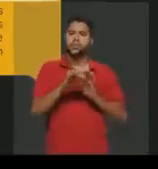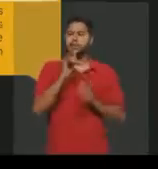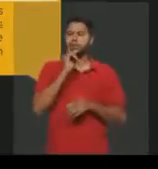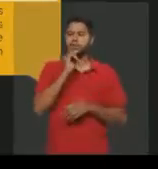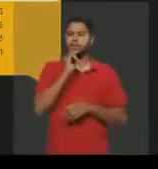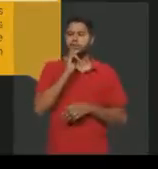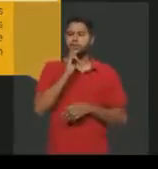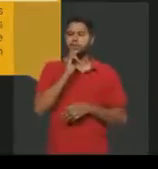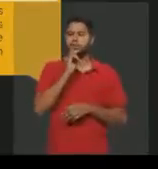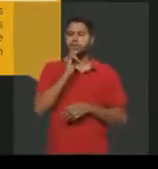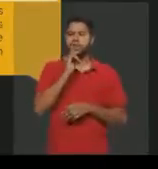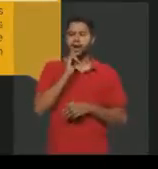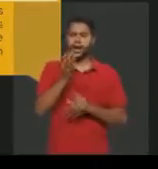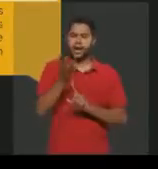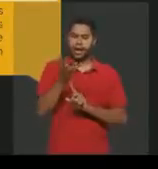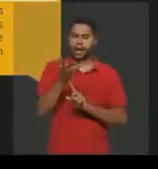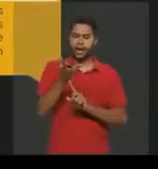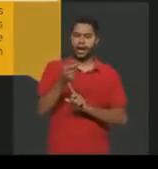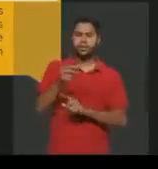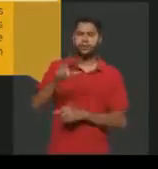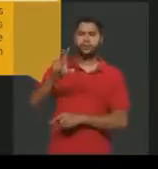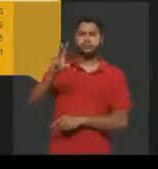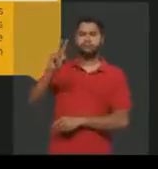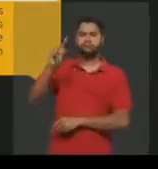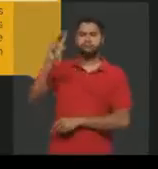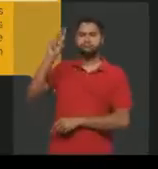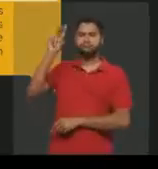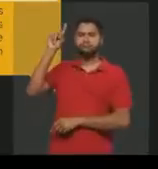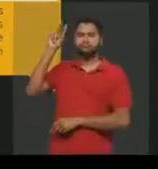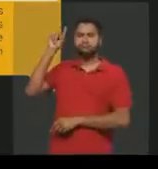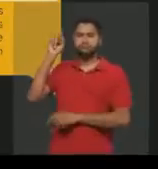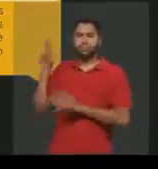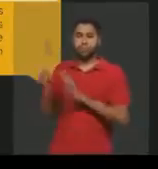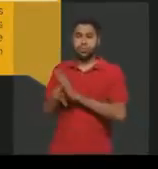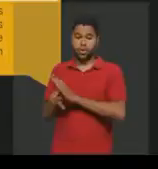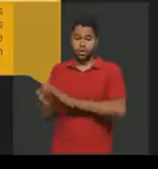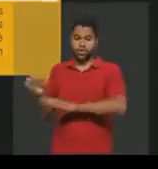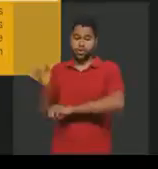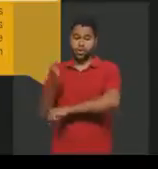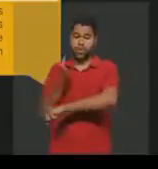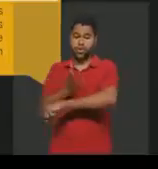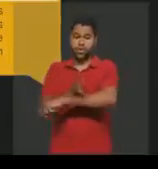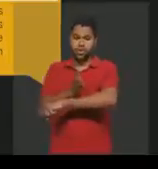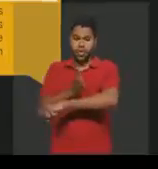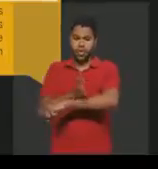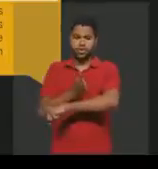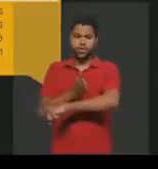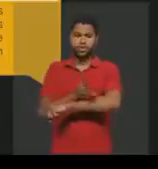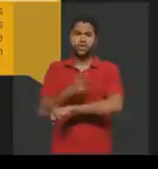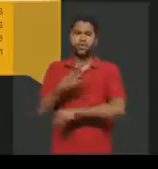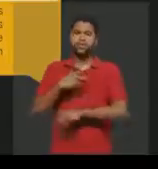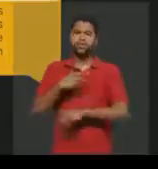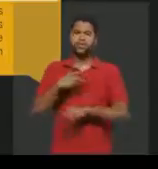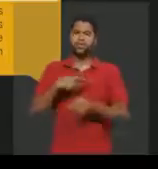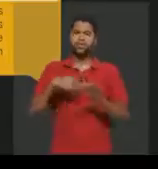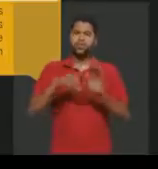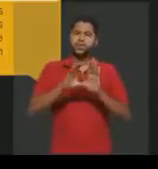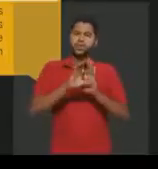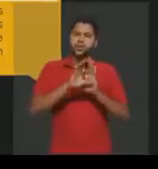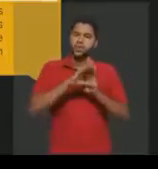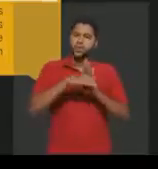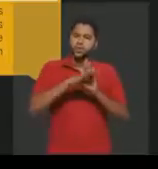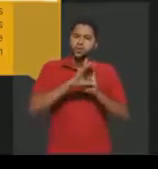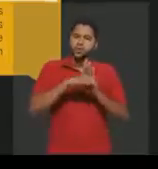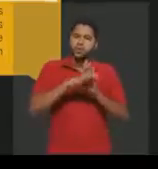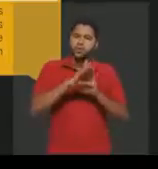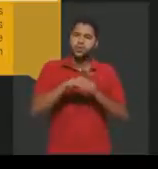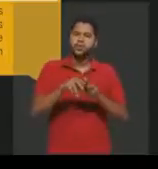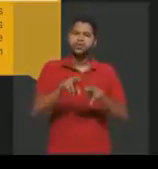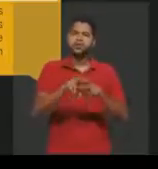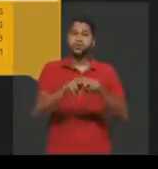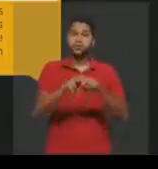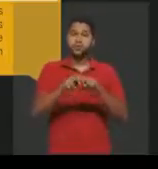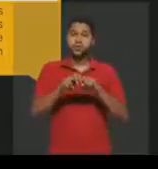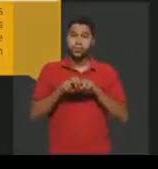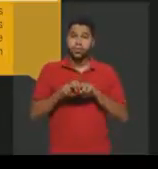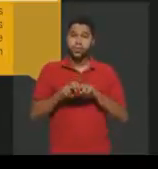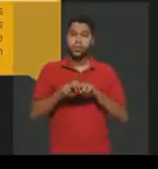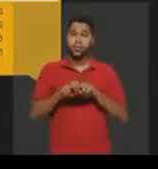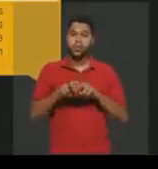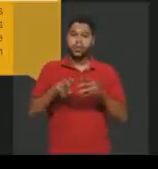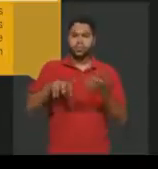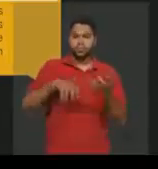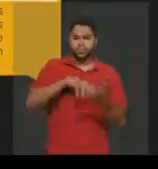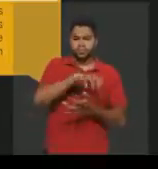arte antiga, a arte da Idade Média. Então, a gente tem esse conceito da arte moderna em função da